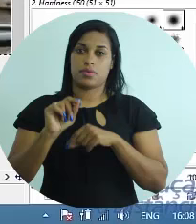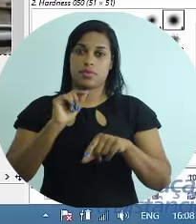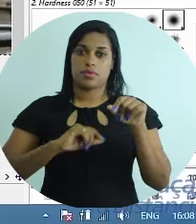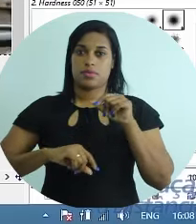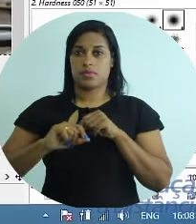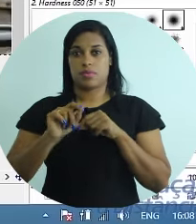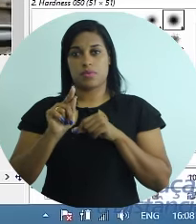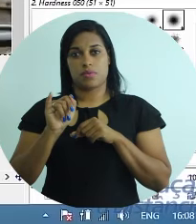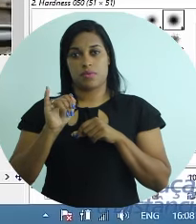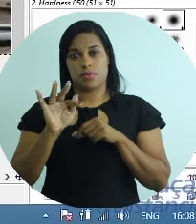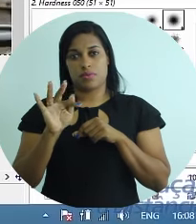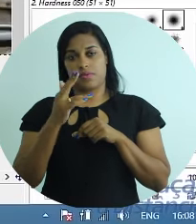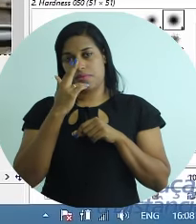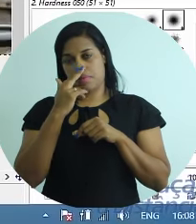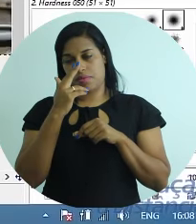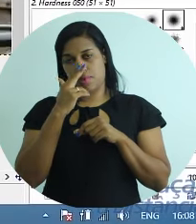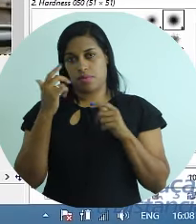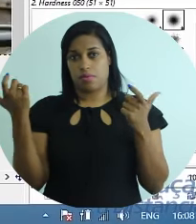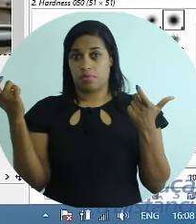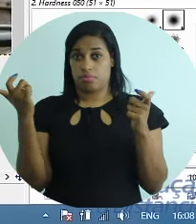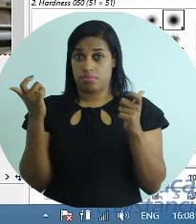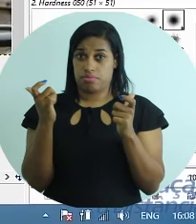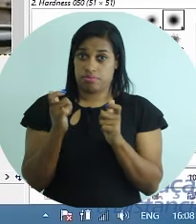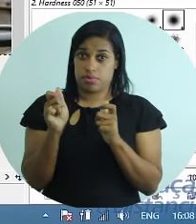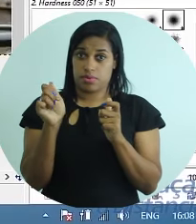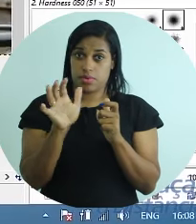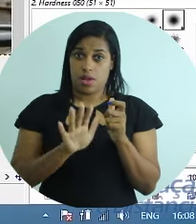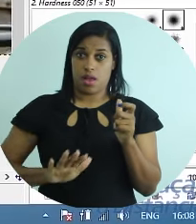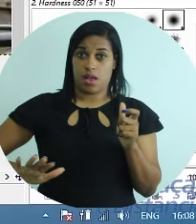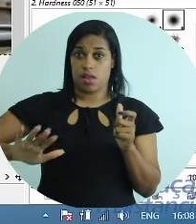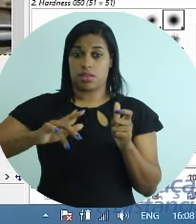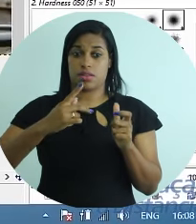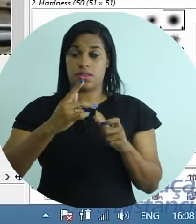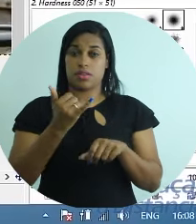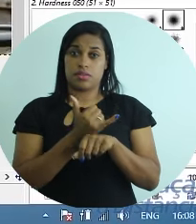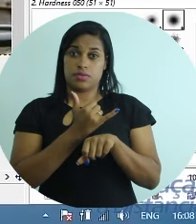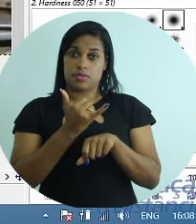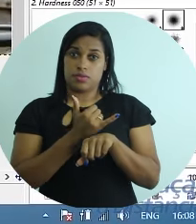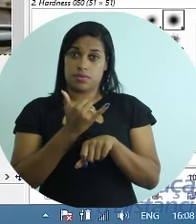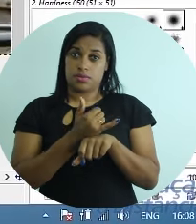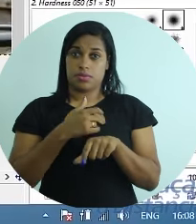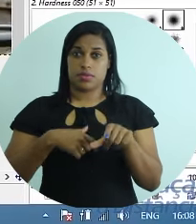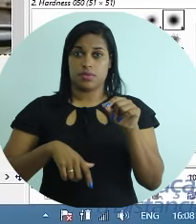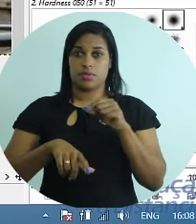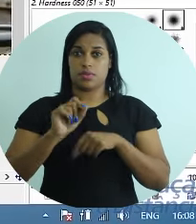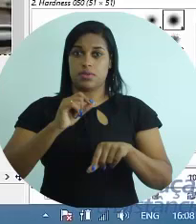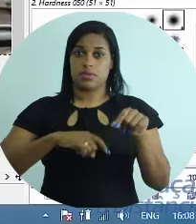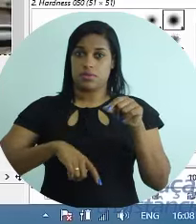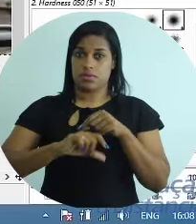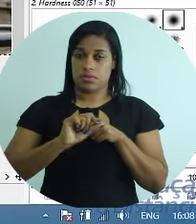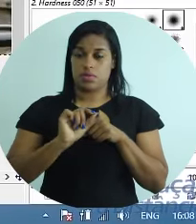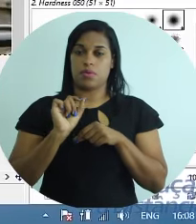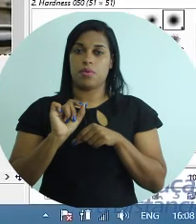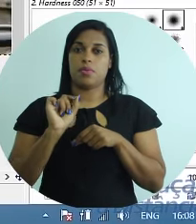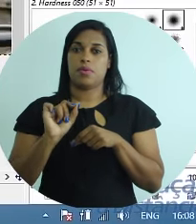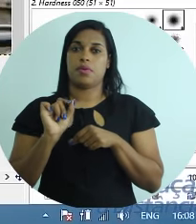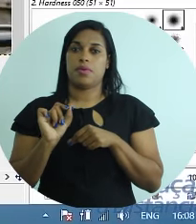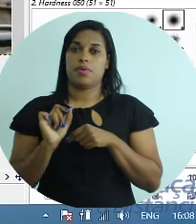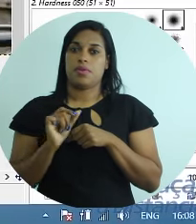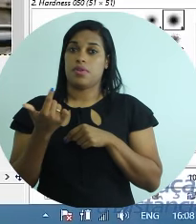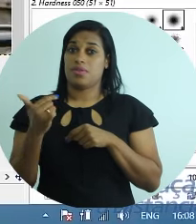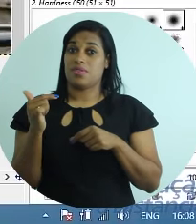mesmo, delimitar uma área, repare que essa ferramenta de seleção, a princípio, ela não